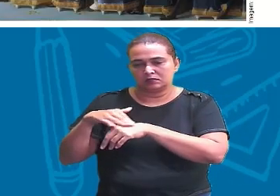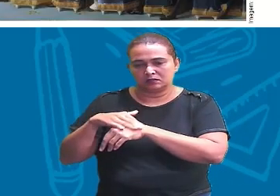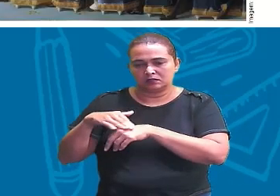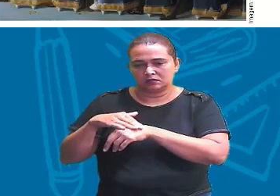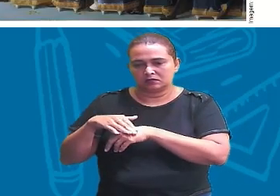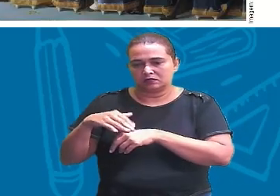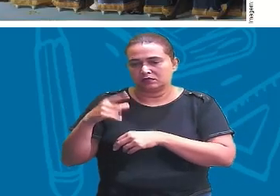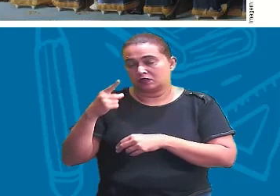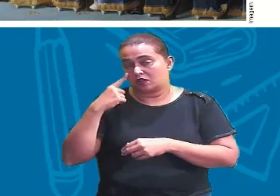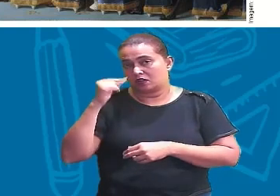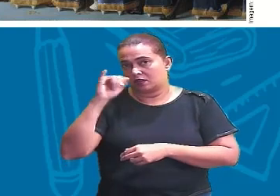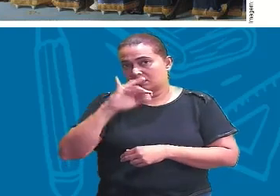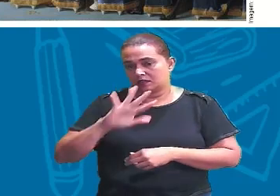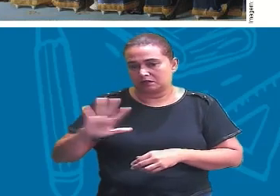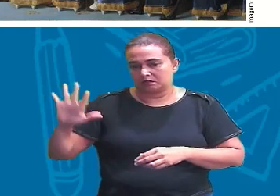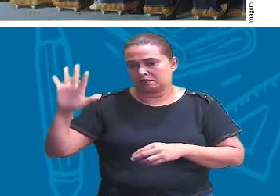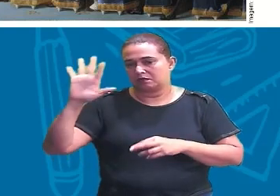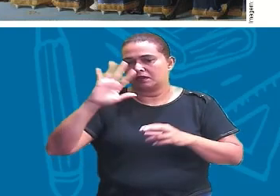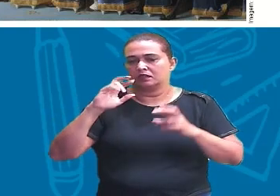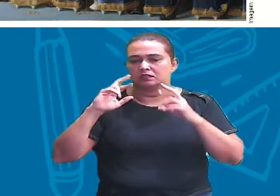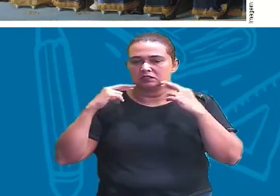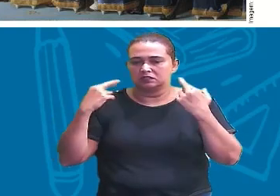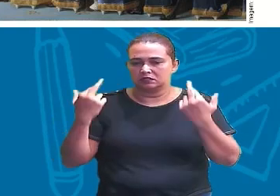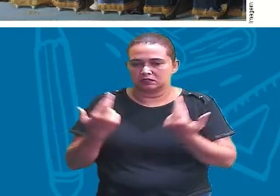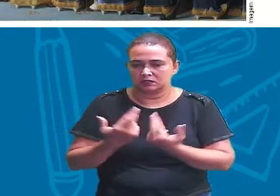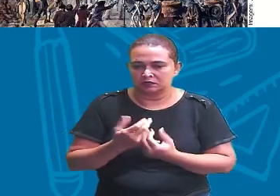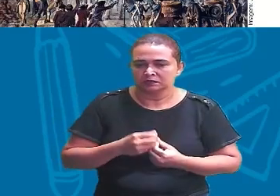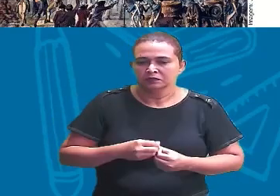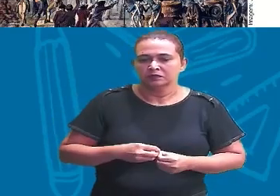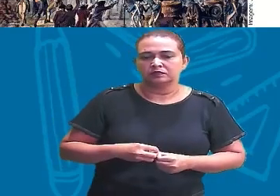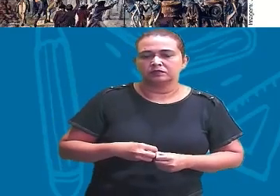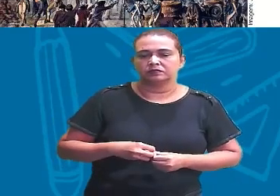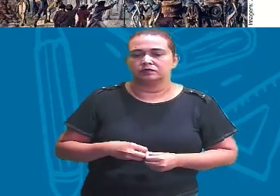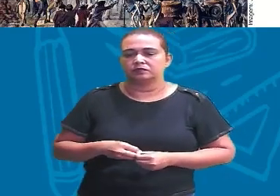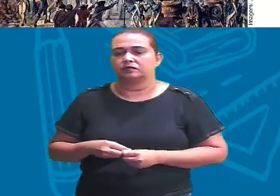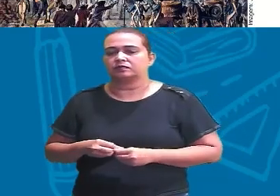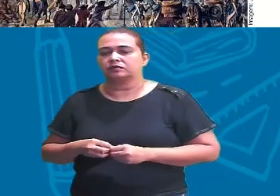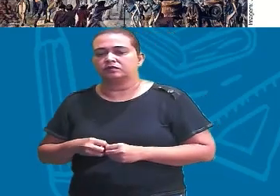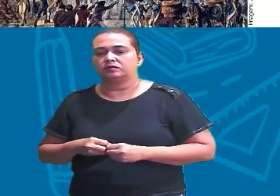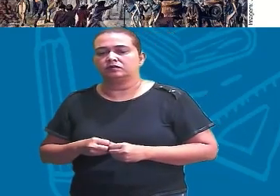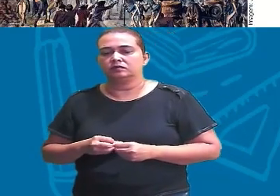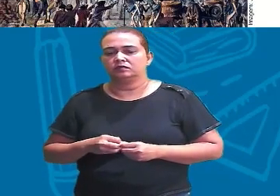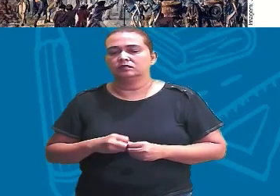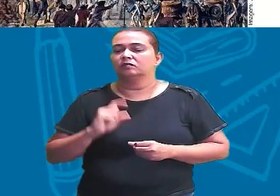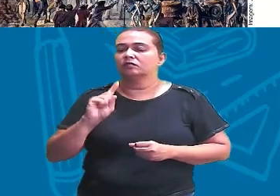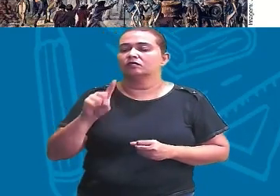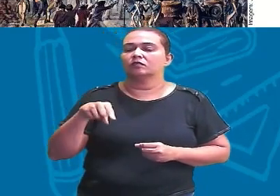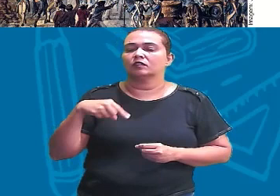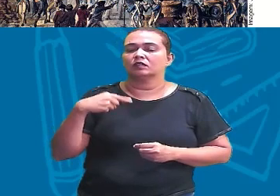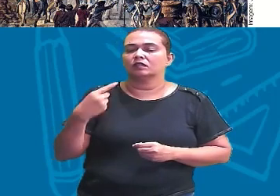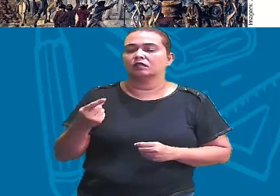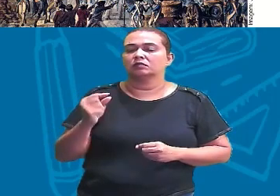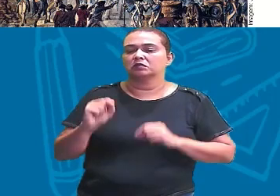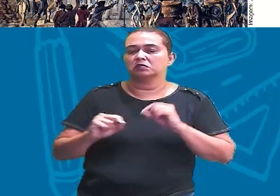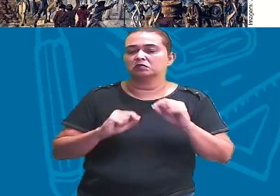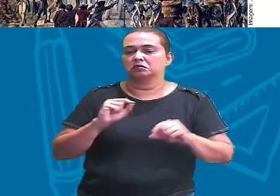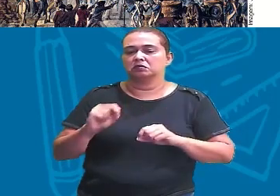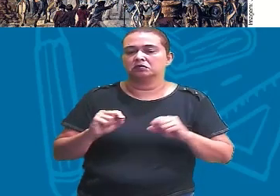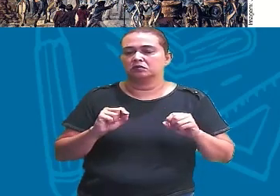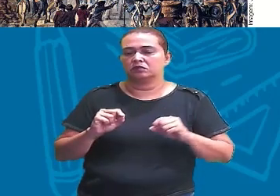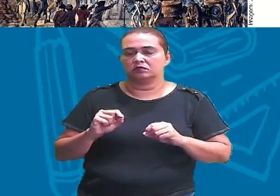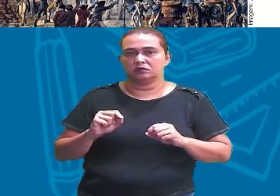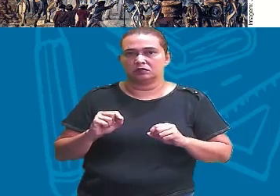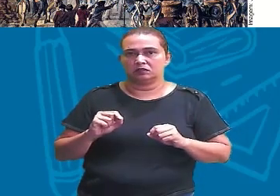Então, uma imagem que mostra essa reunião. O que é que vai acontecer? enquanto a reunião do